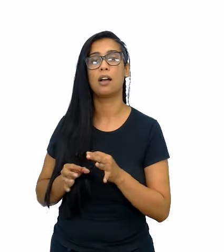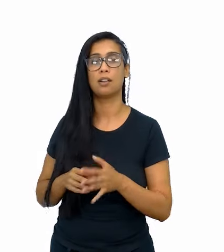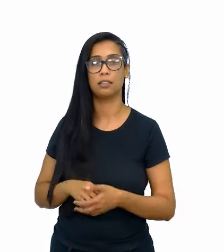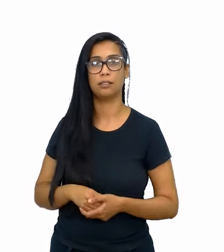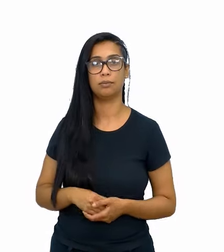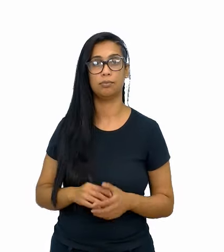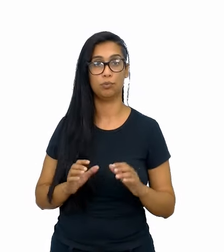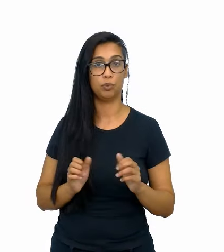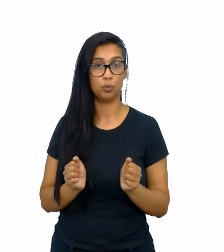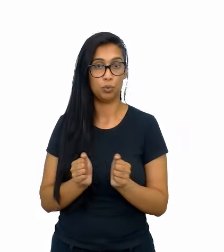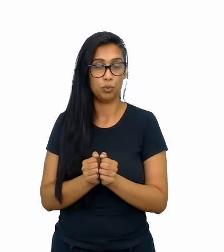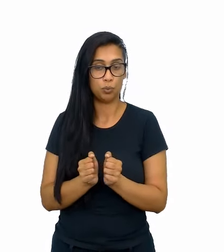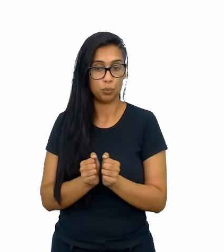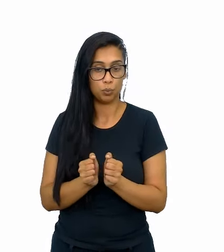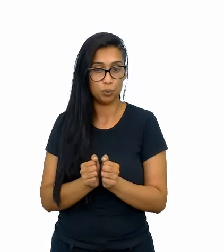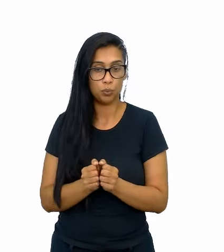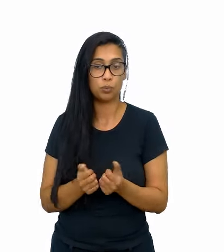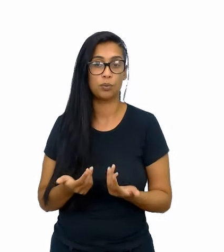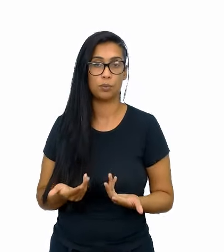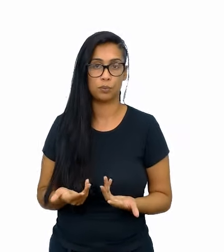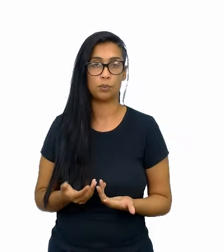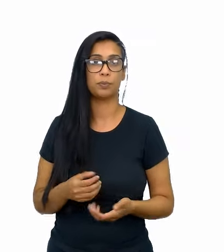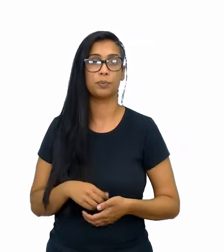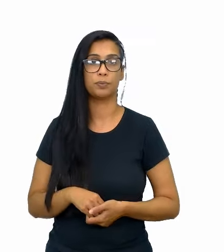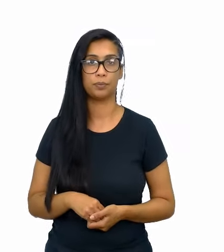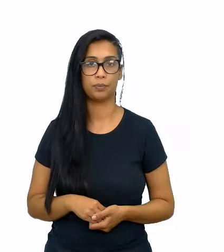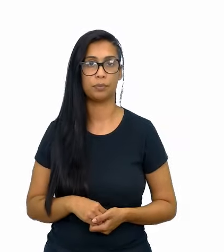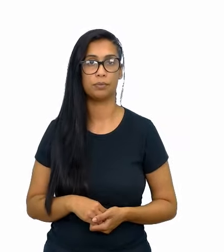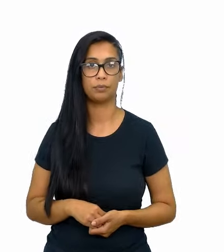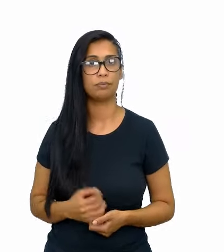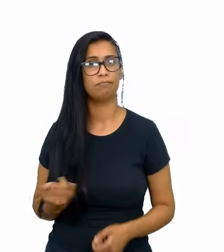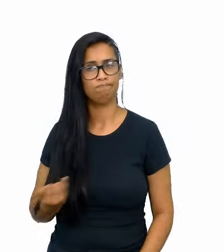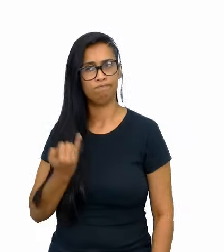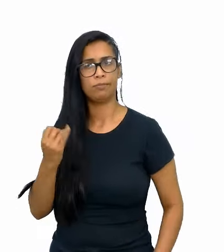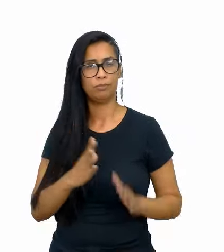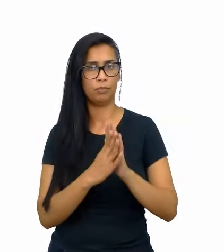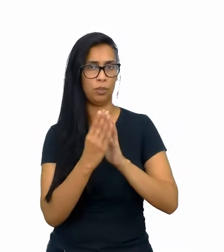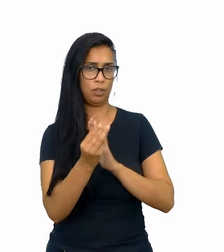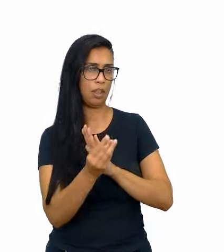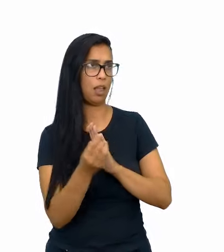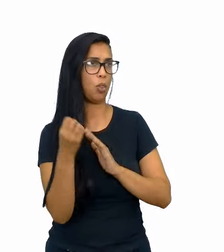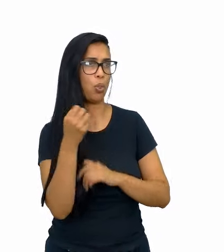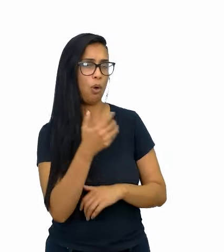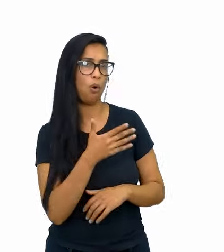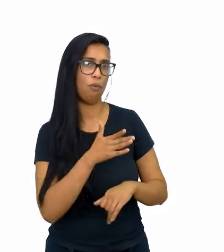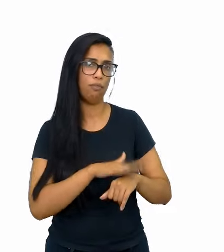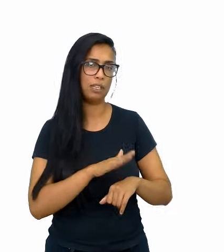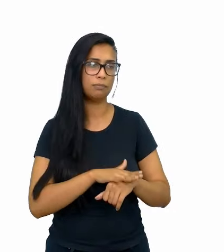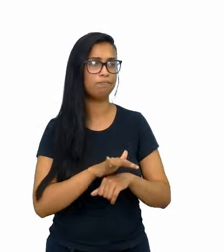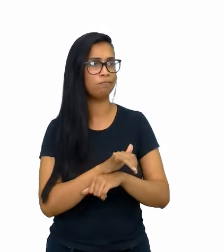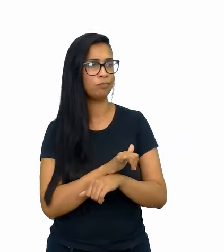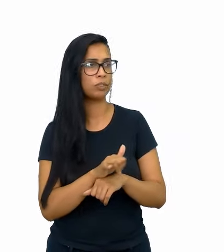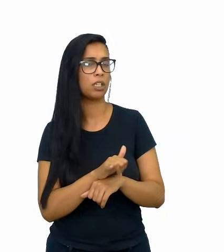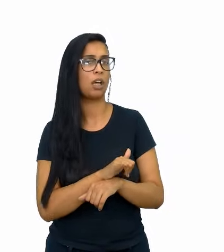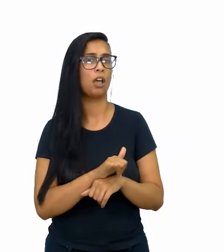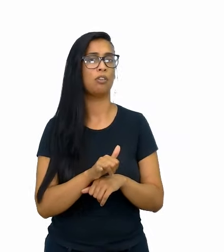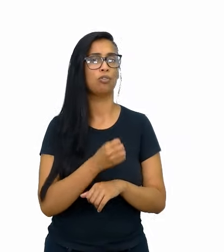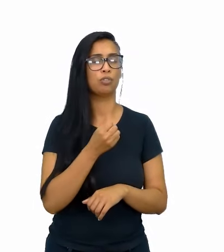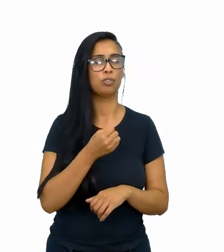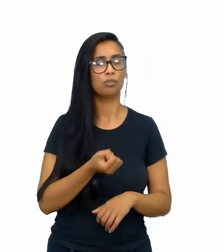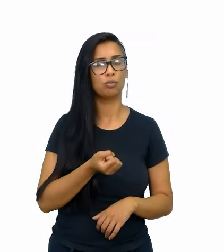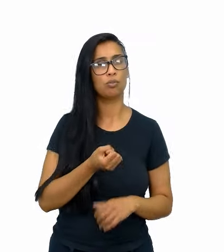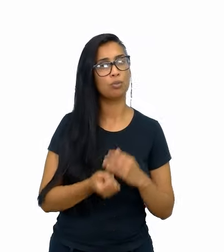Isso é muito importante para modelizar esses procedimentos, tornar esses procedimentos visíveis para os estudantes.